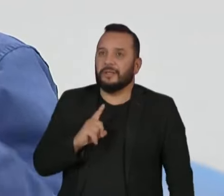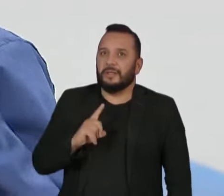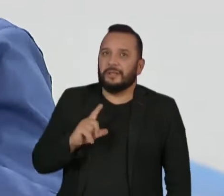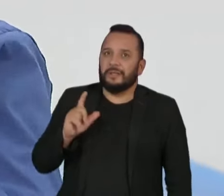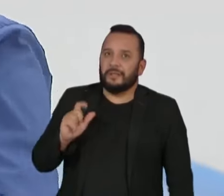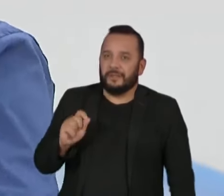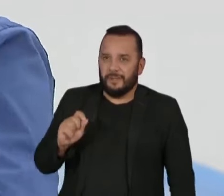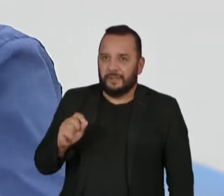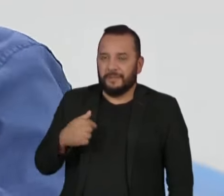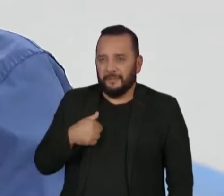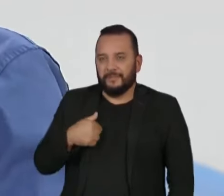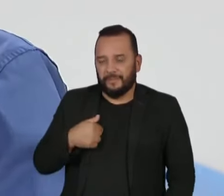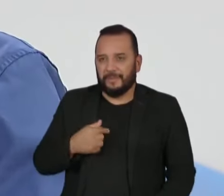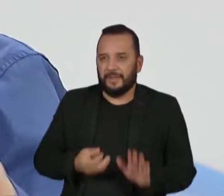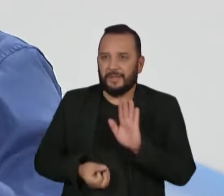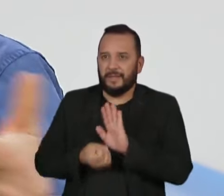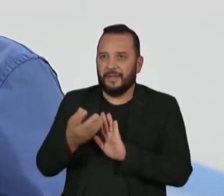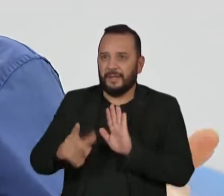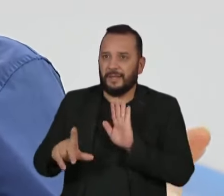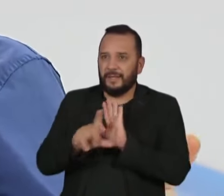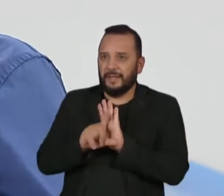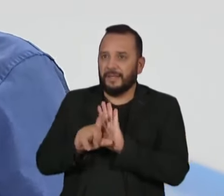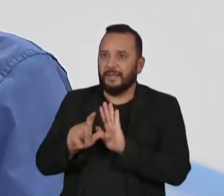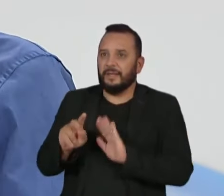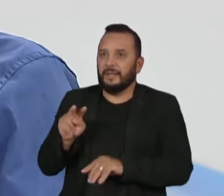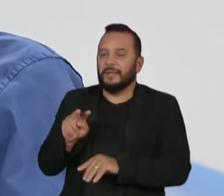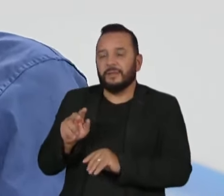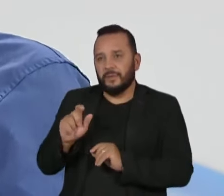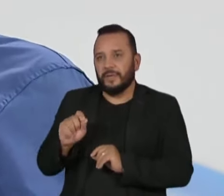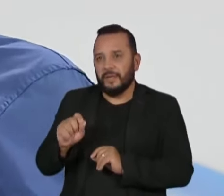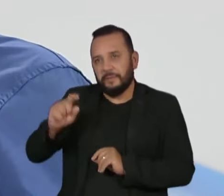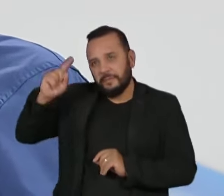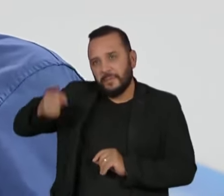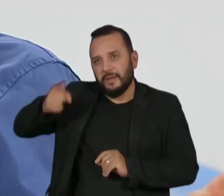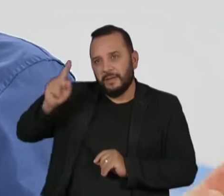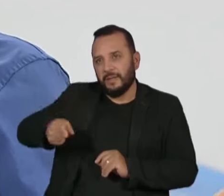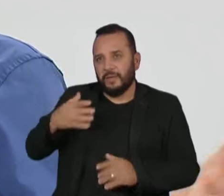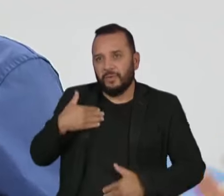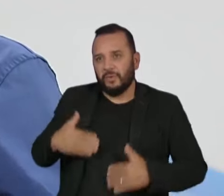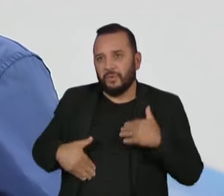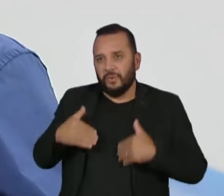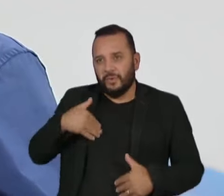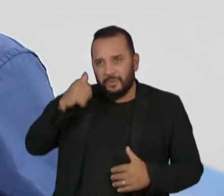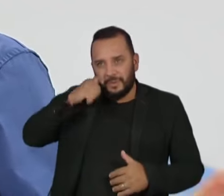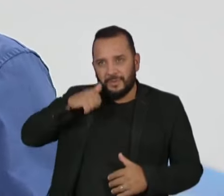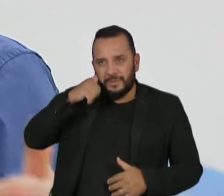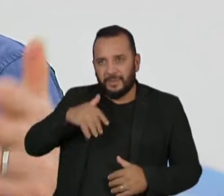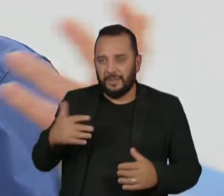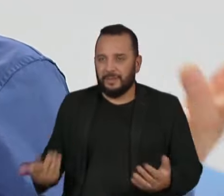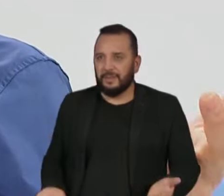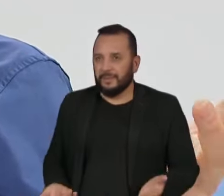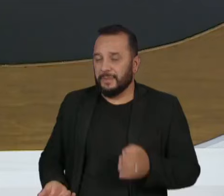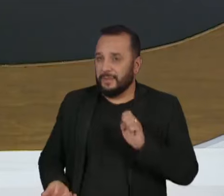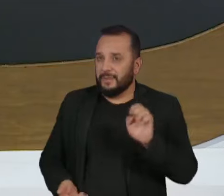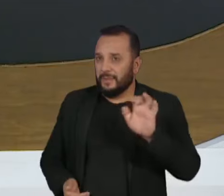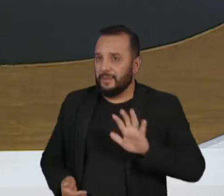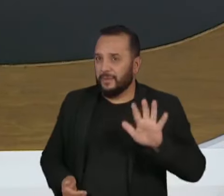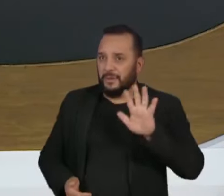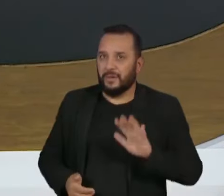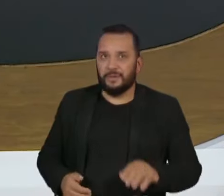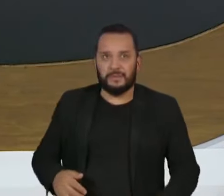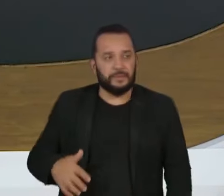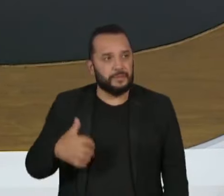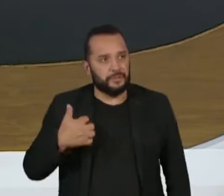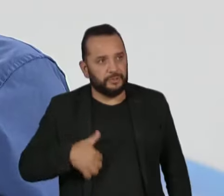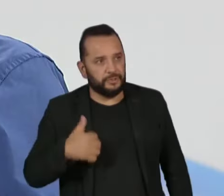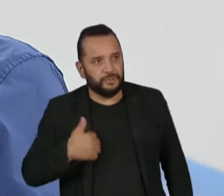de legislar sobre o corpo da mulher, né? Mas isso na Europa toda, no, Porque nos aqui do Estados lado, na Unidos,